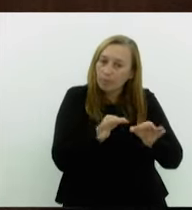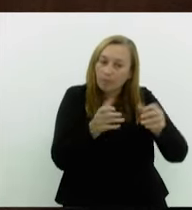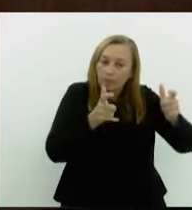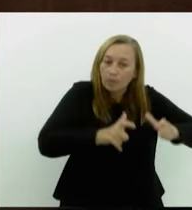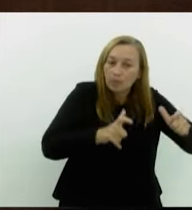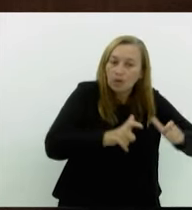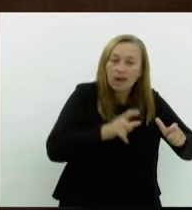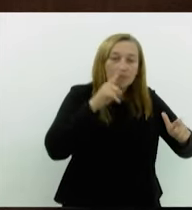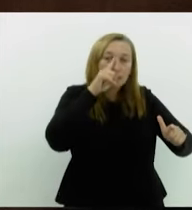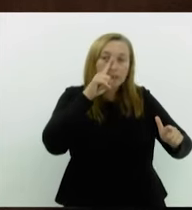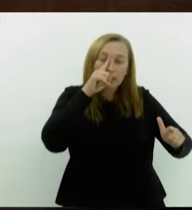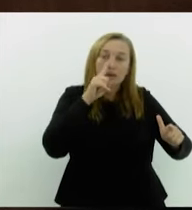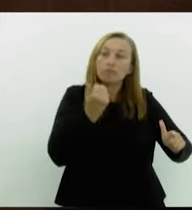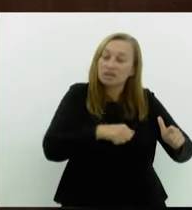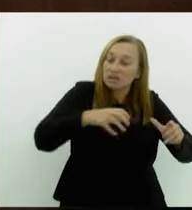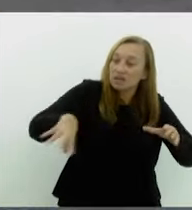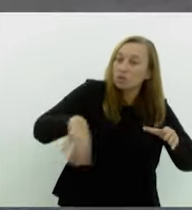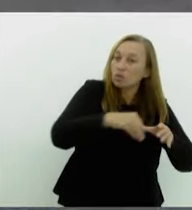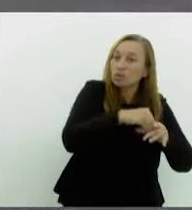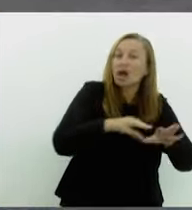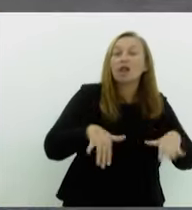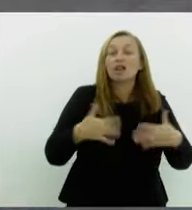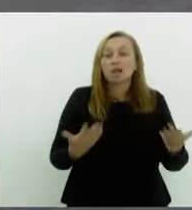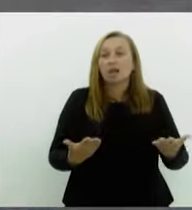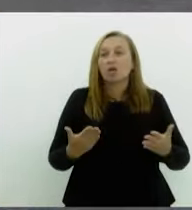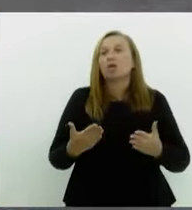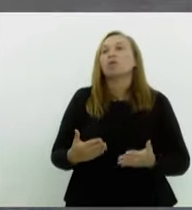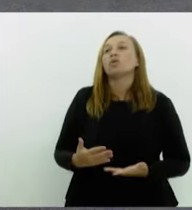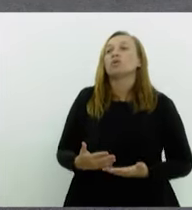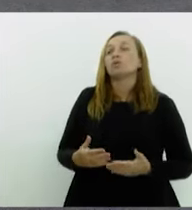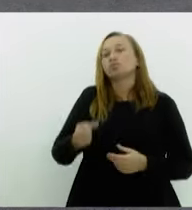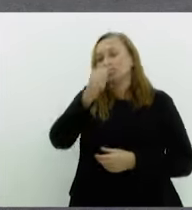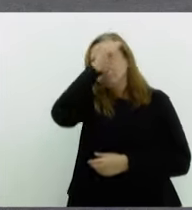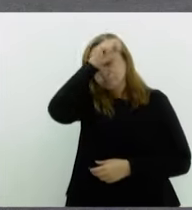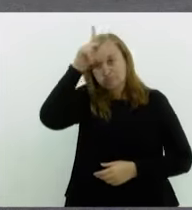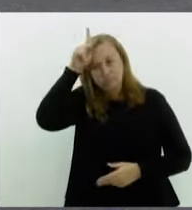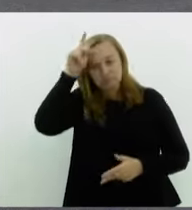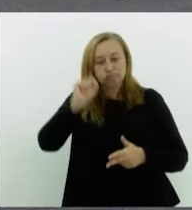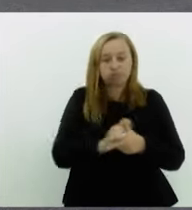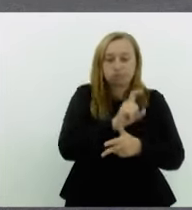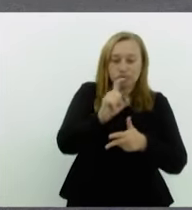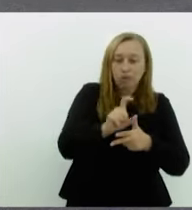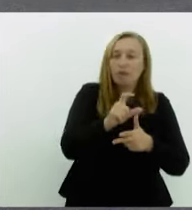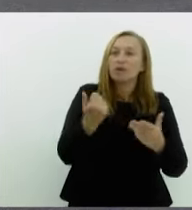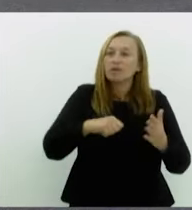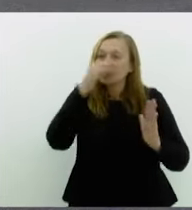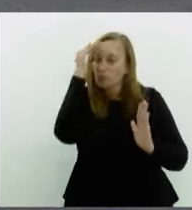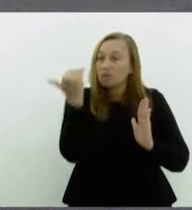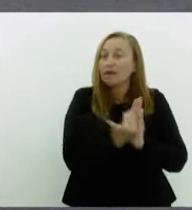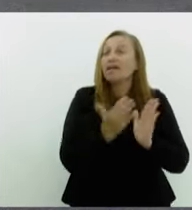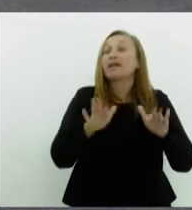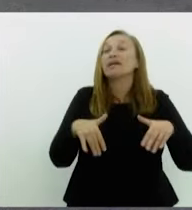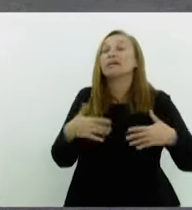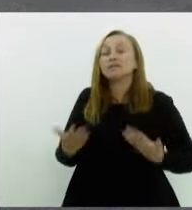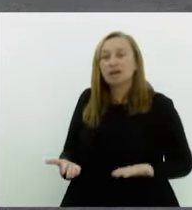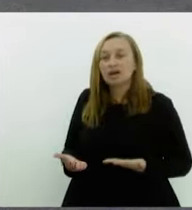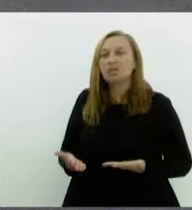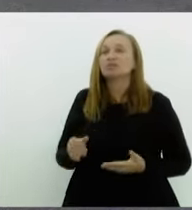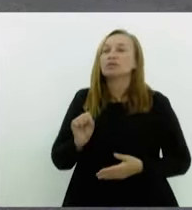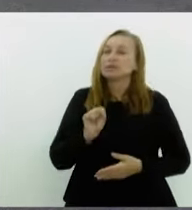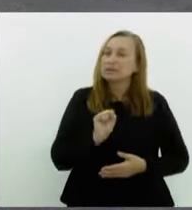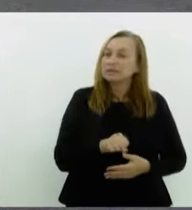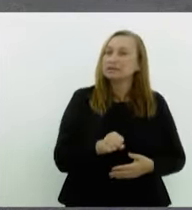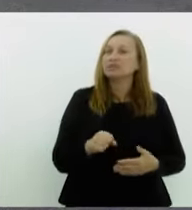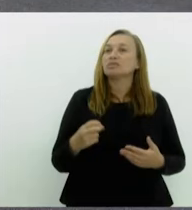que estar incorporadas e os executivos municipais tinham que cumprir. Então, vamos sim